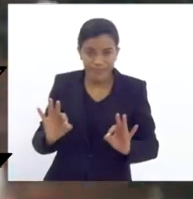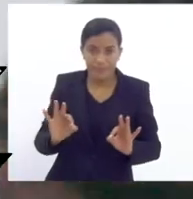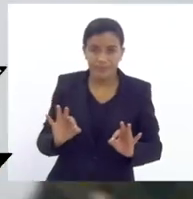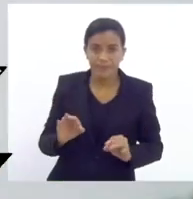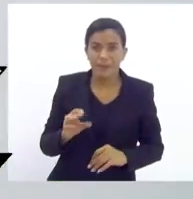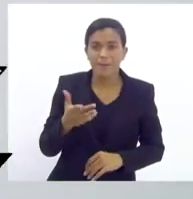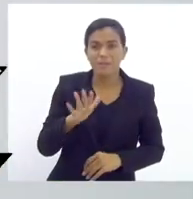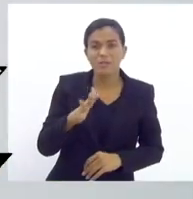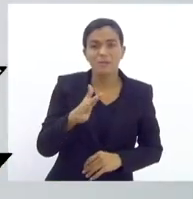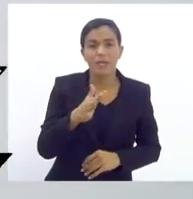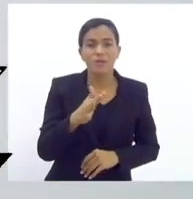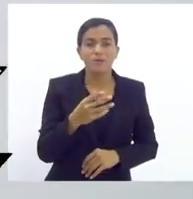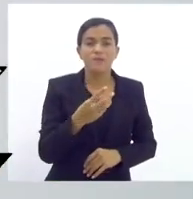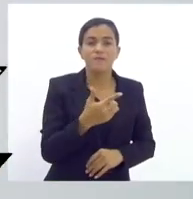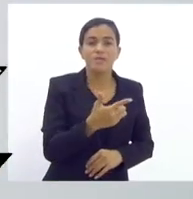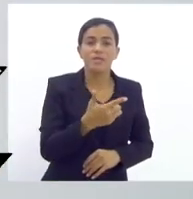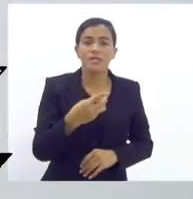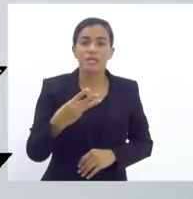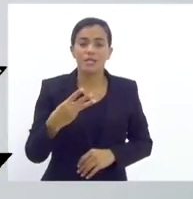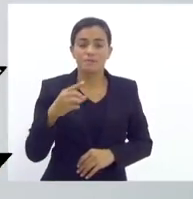23 mil postos